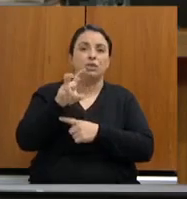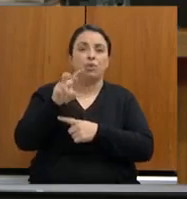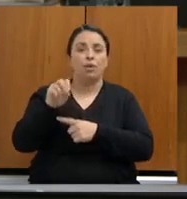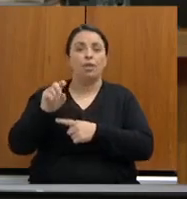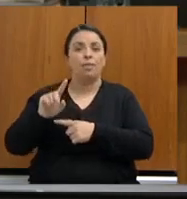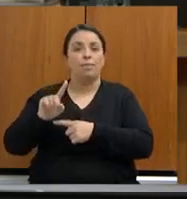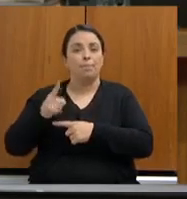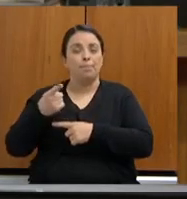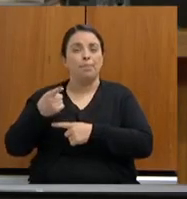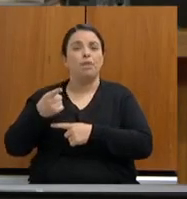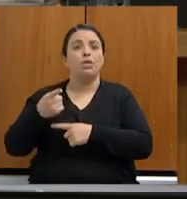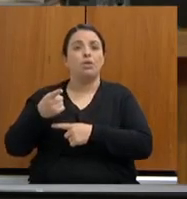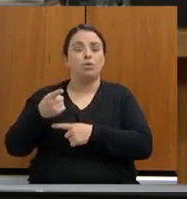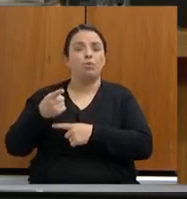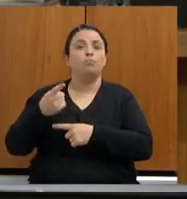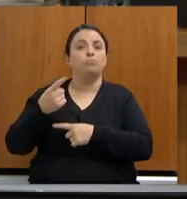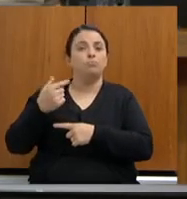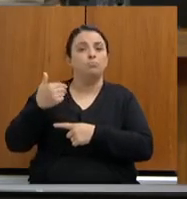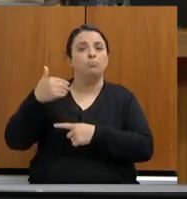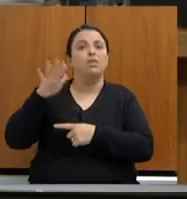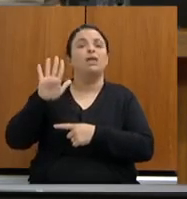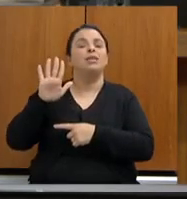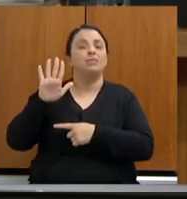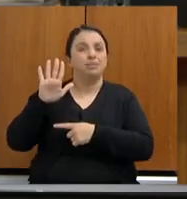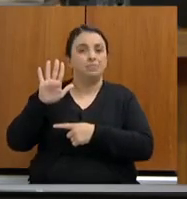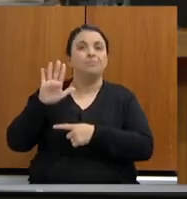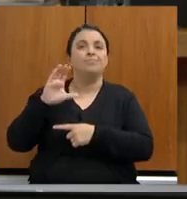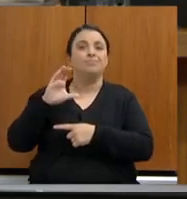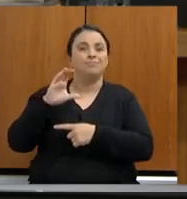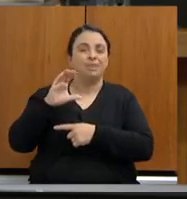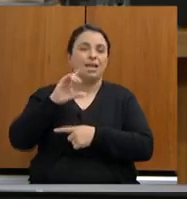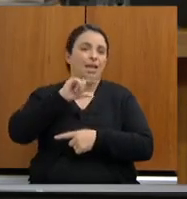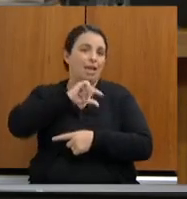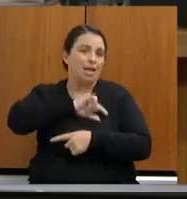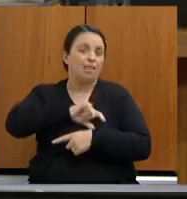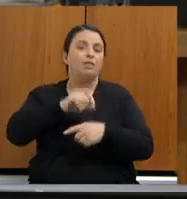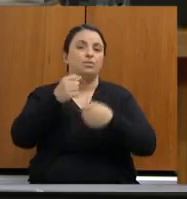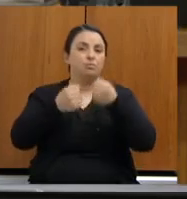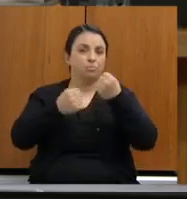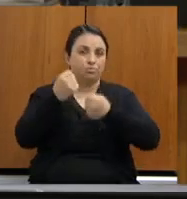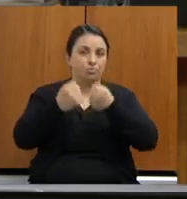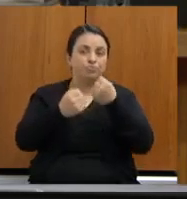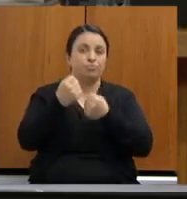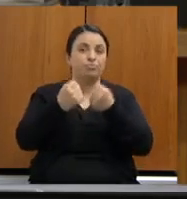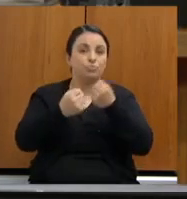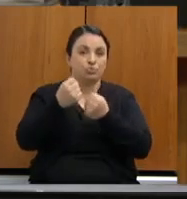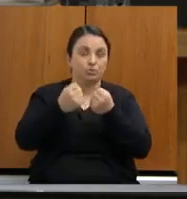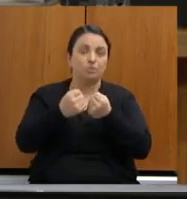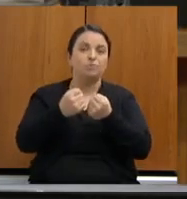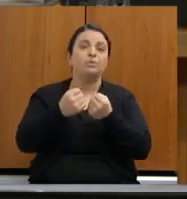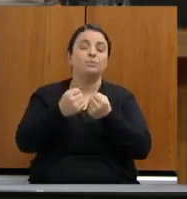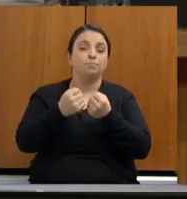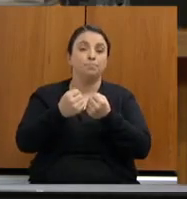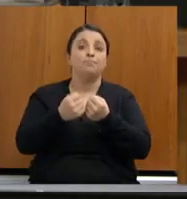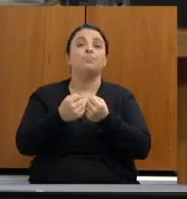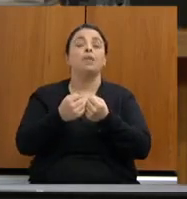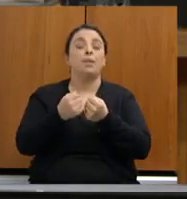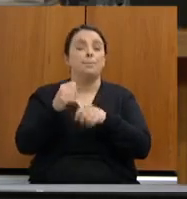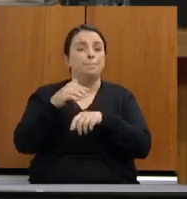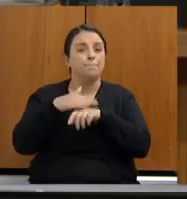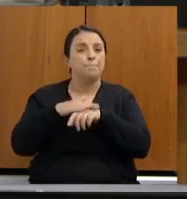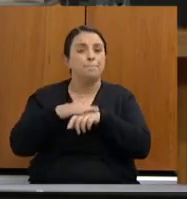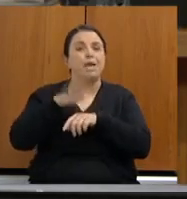1663 CNH também implicando o mês de maio